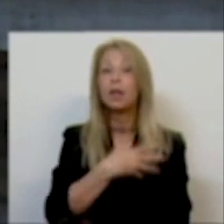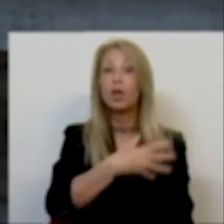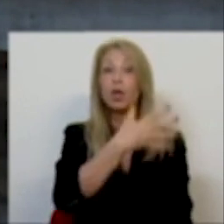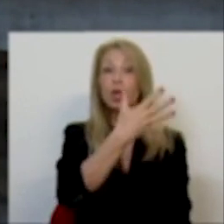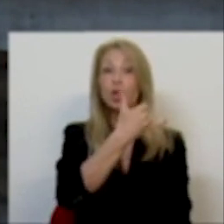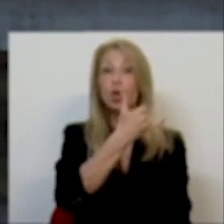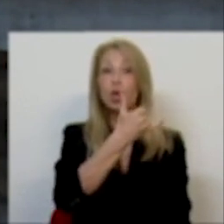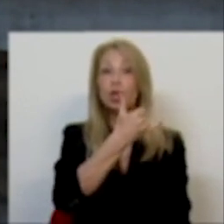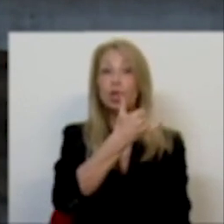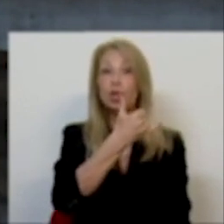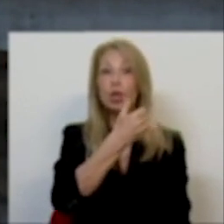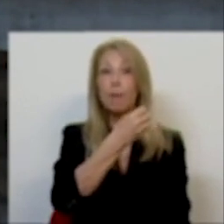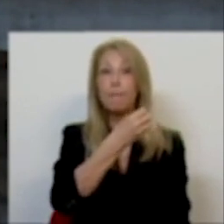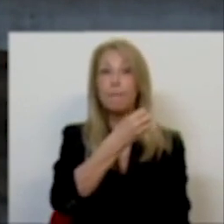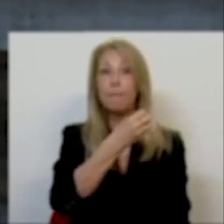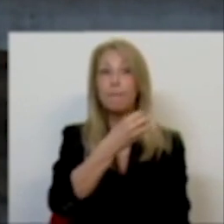abril